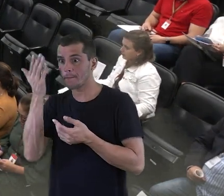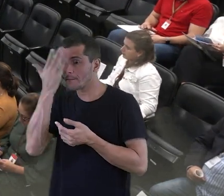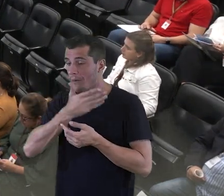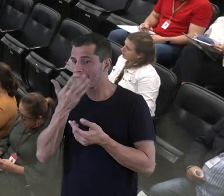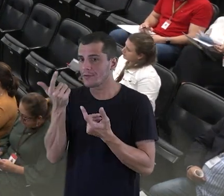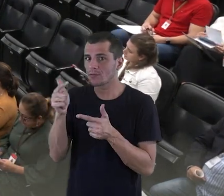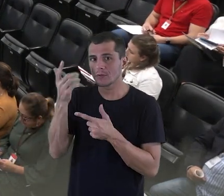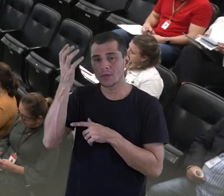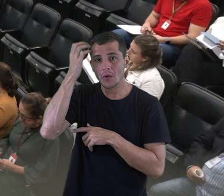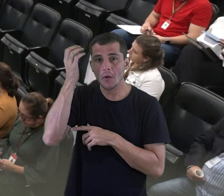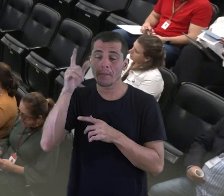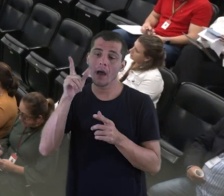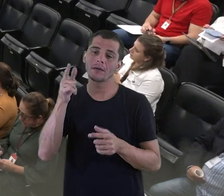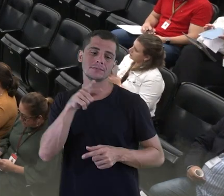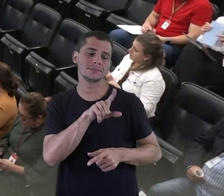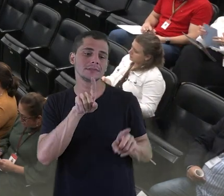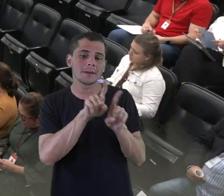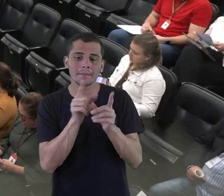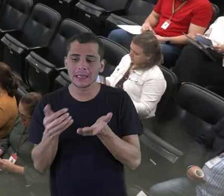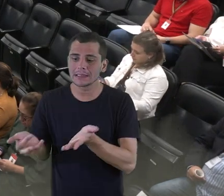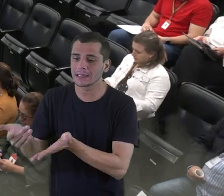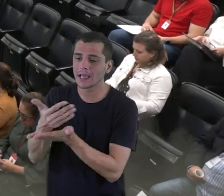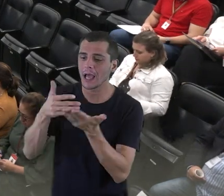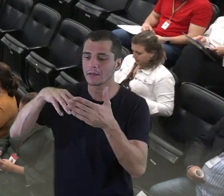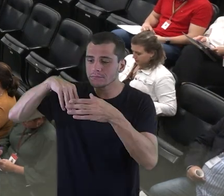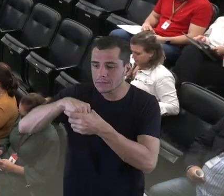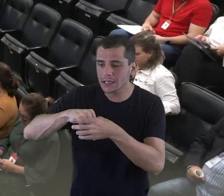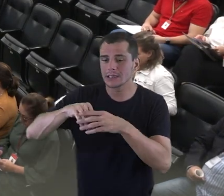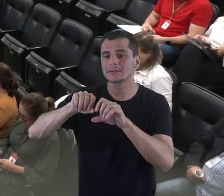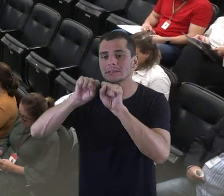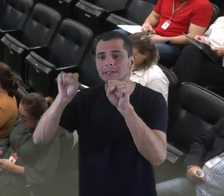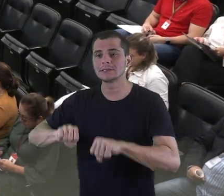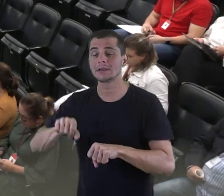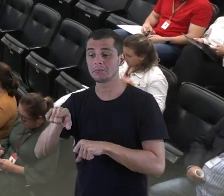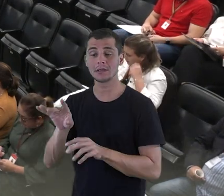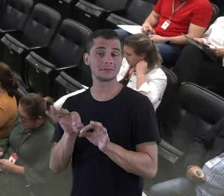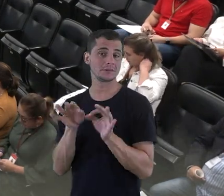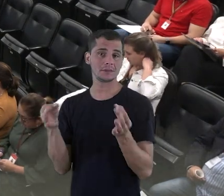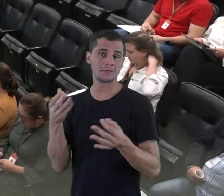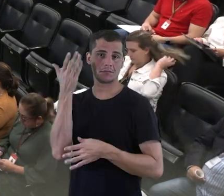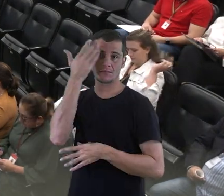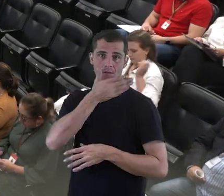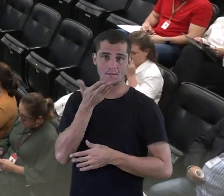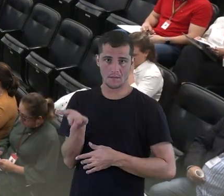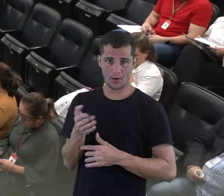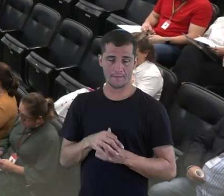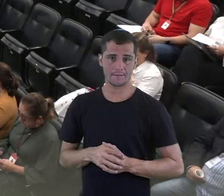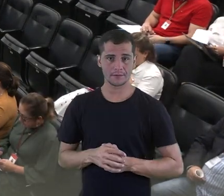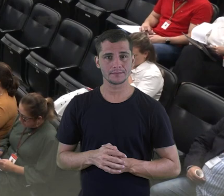se você realmente não tratou o dado é simples e provavelmente não foi aqui